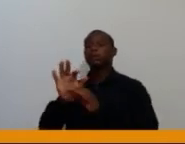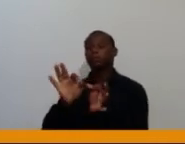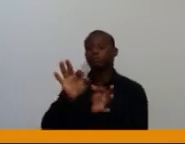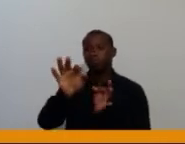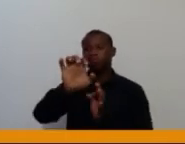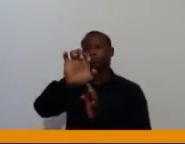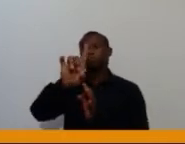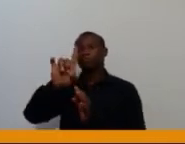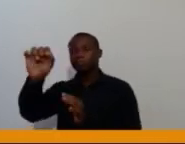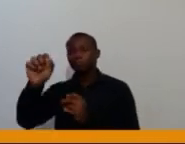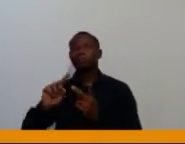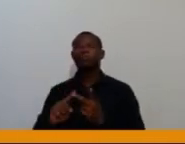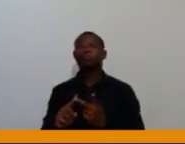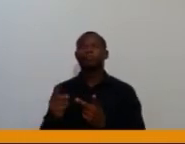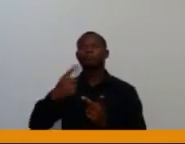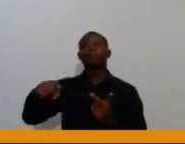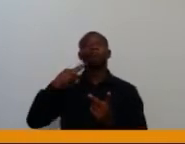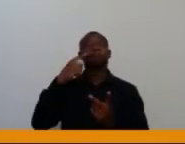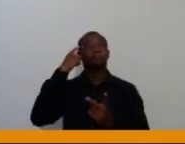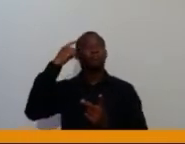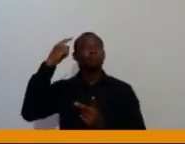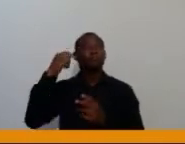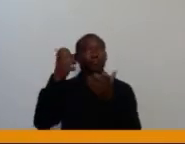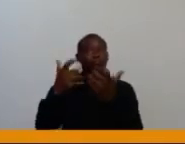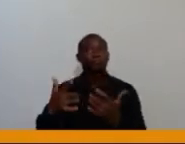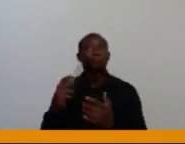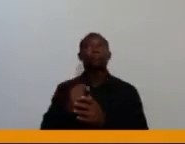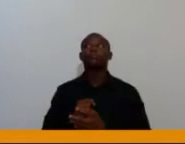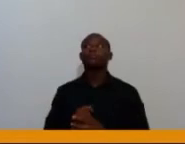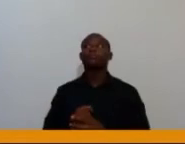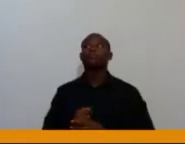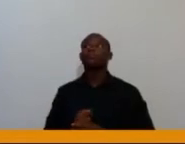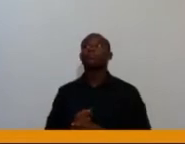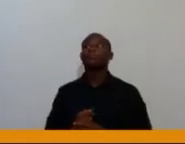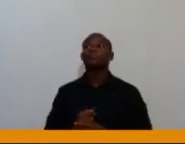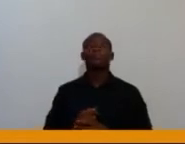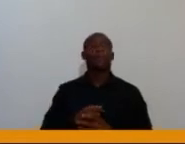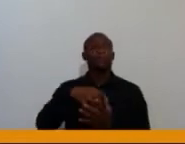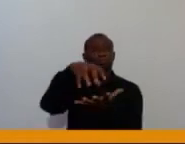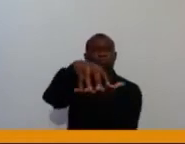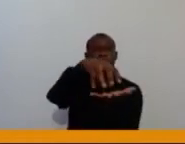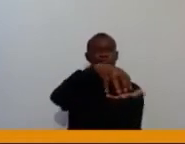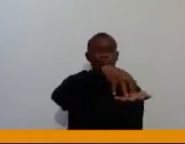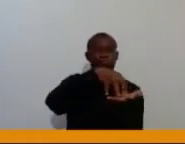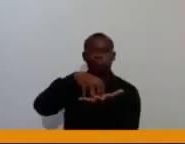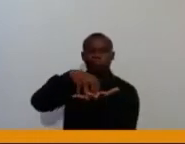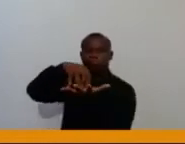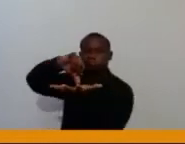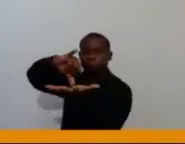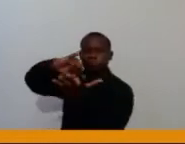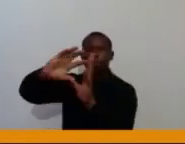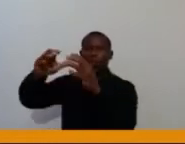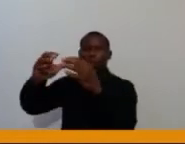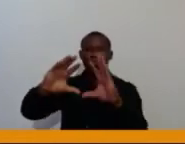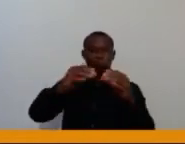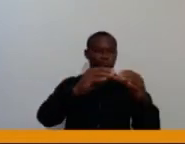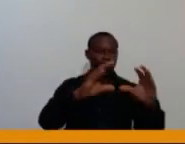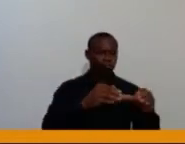nacional. O que eu quero dizer é o seguinte, além de vários departamentos regionais terem propostos, núcleos,